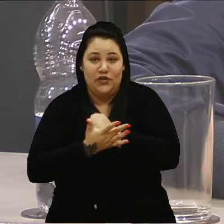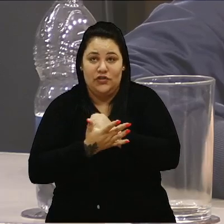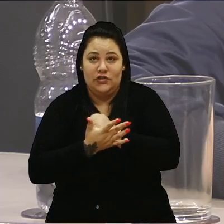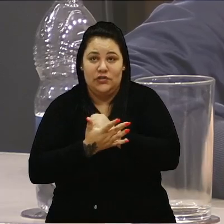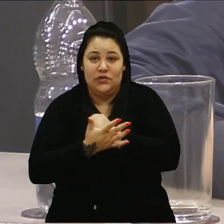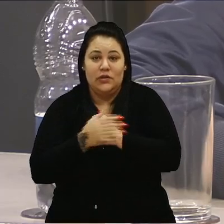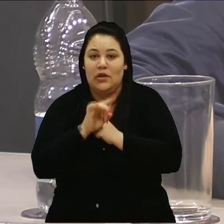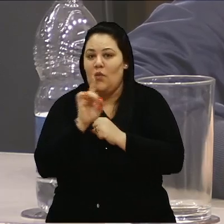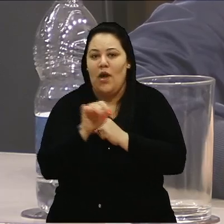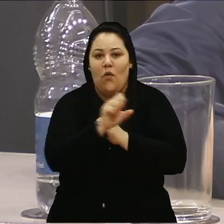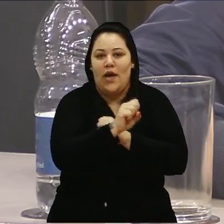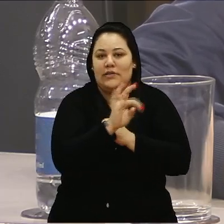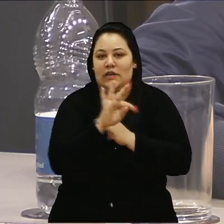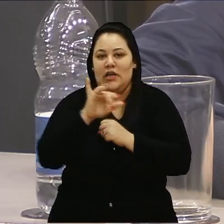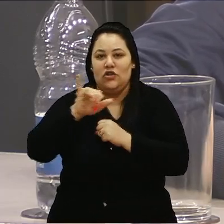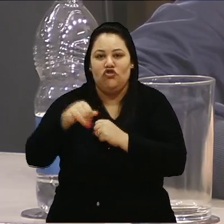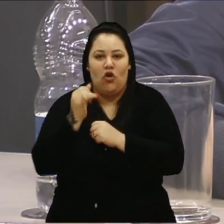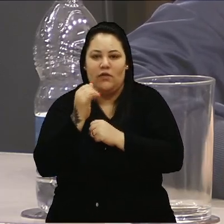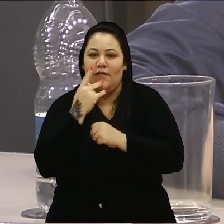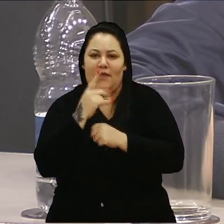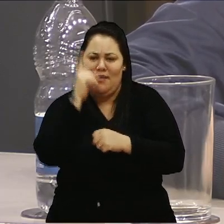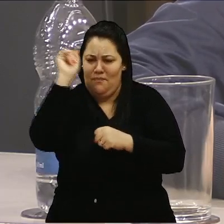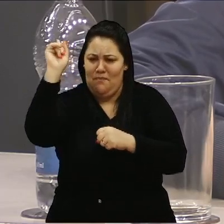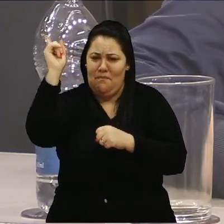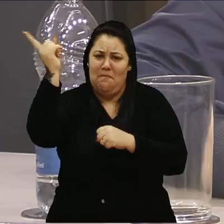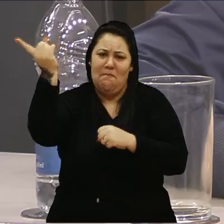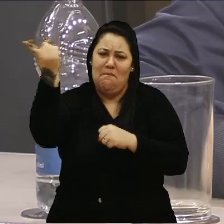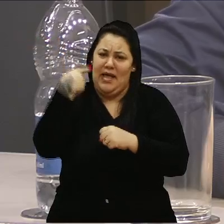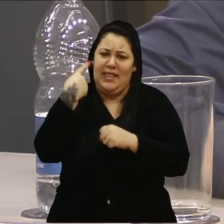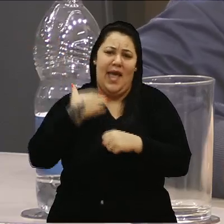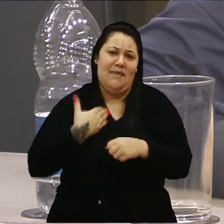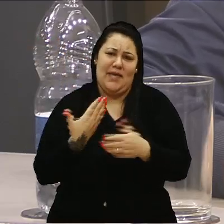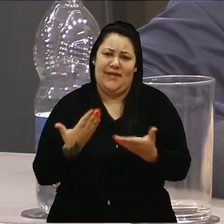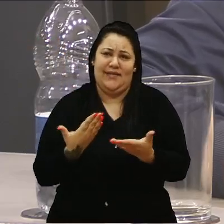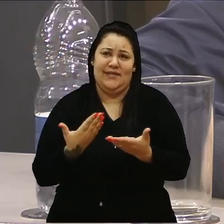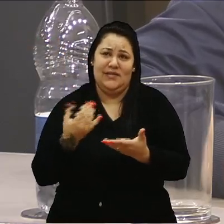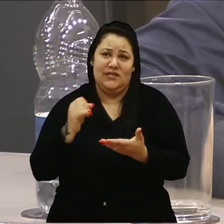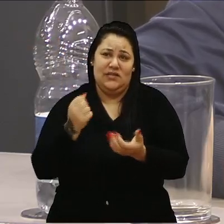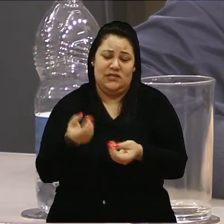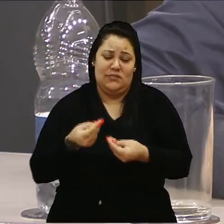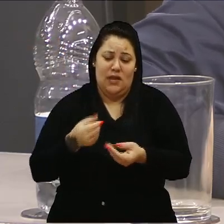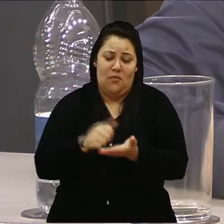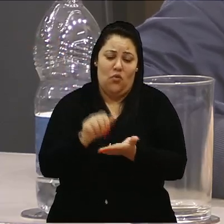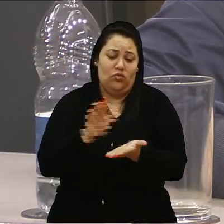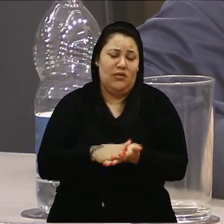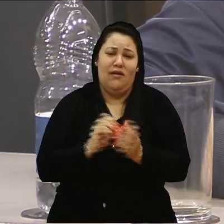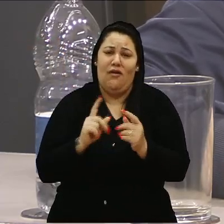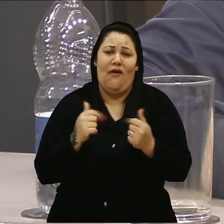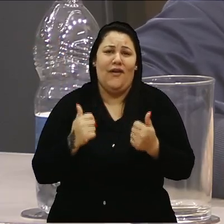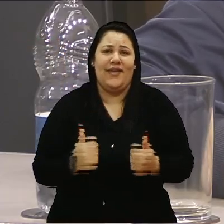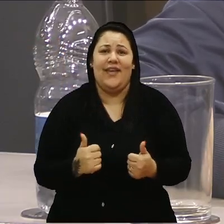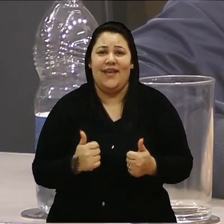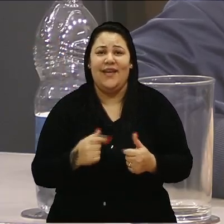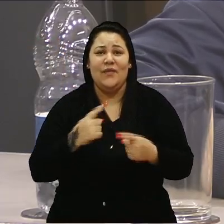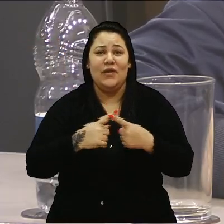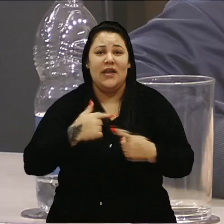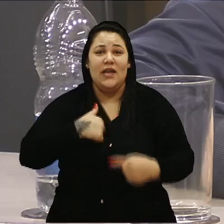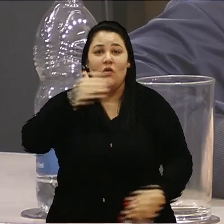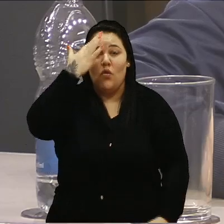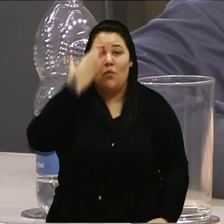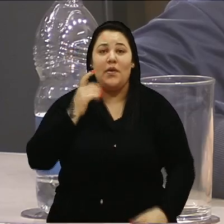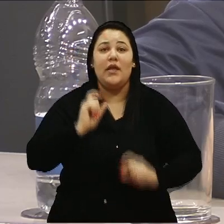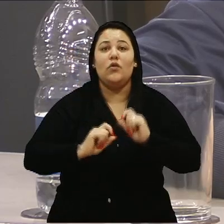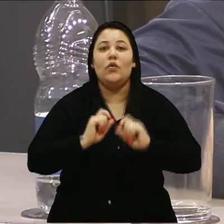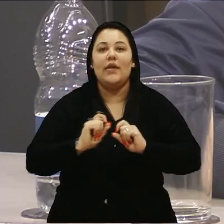o STJ que vai dizer que eu tenho que fazer na minha filha ou não fazer na minha filha. E se quiser aplicar multa, aplica. Porque eu tenho entendimento, vereador